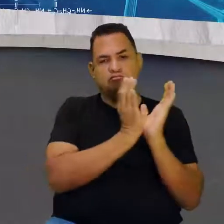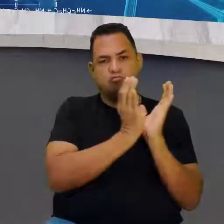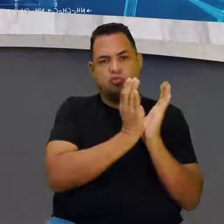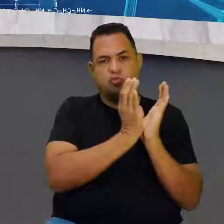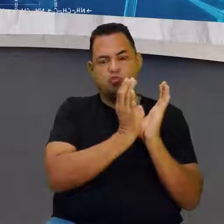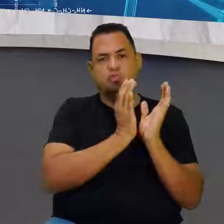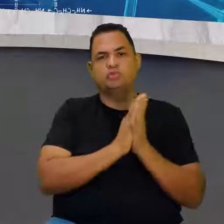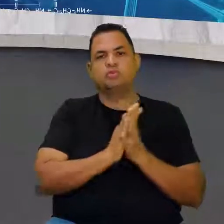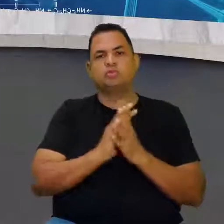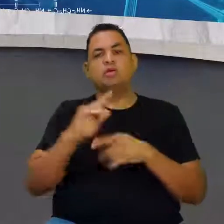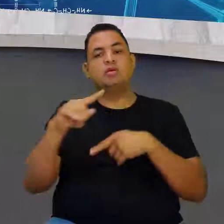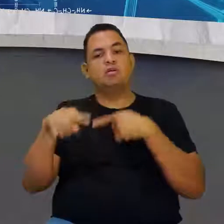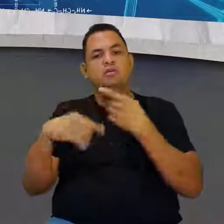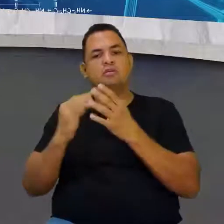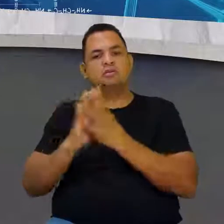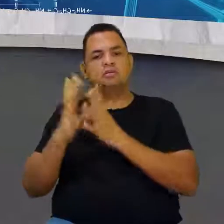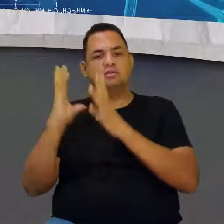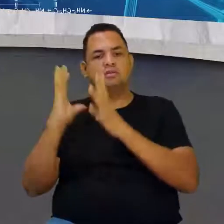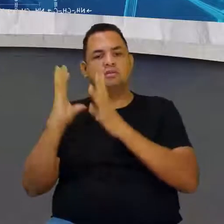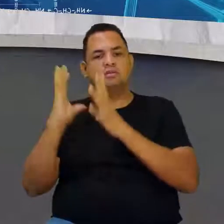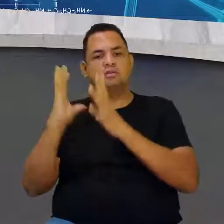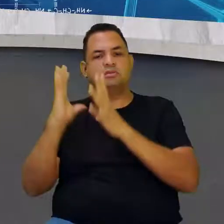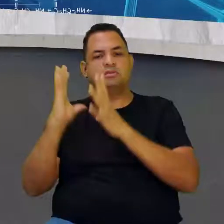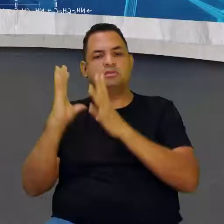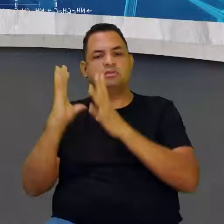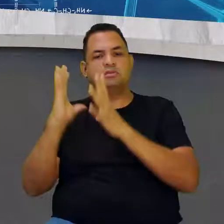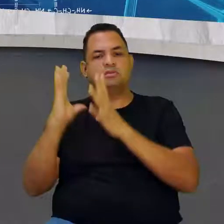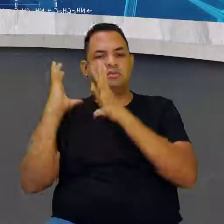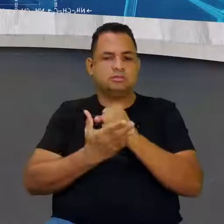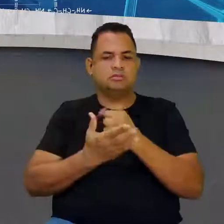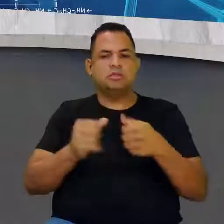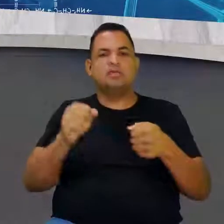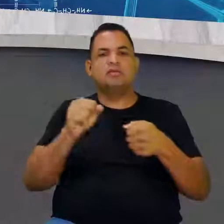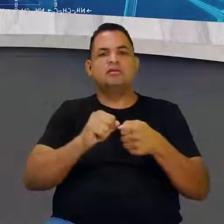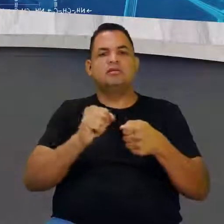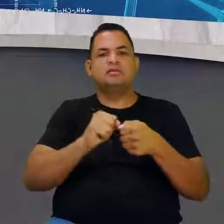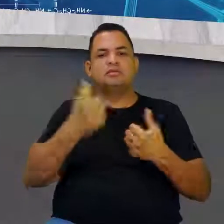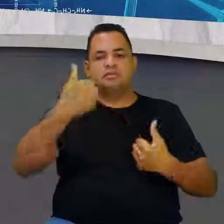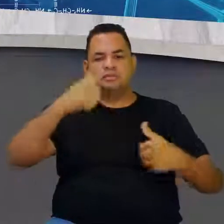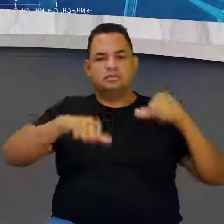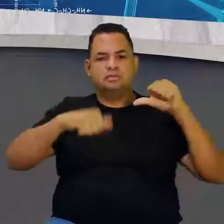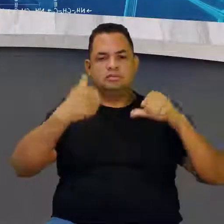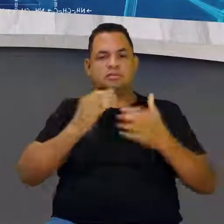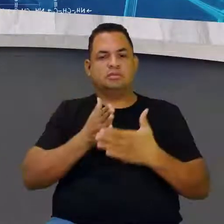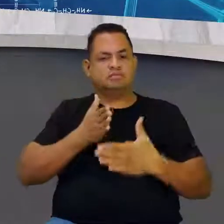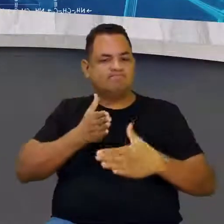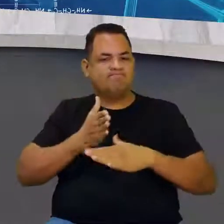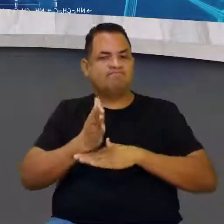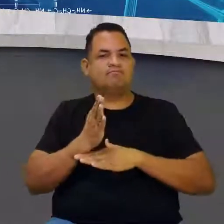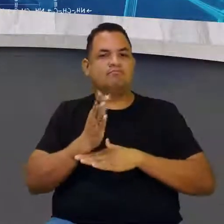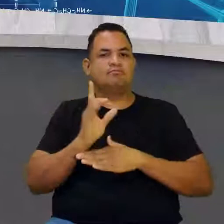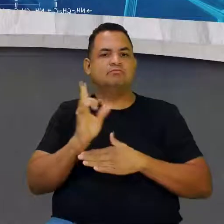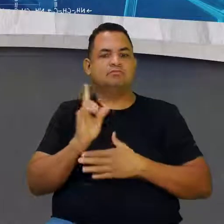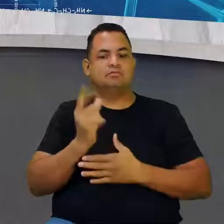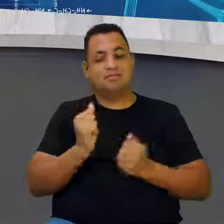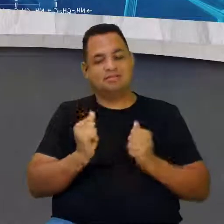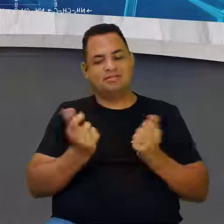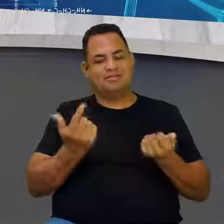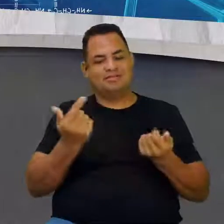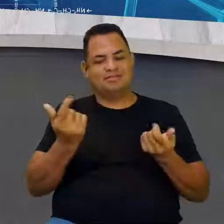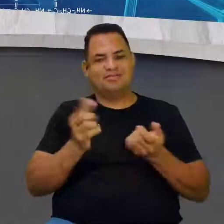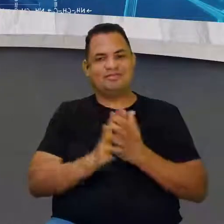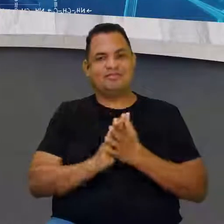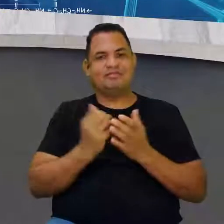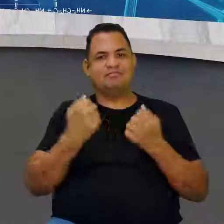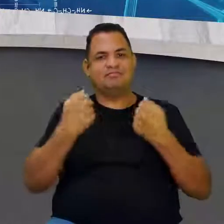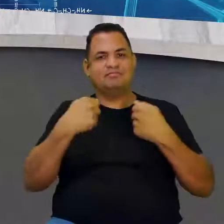ser uma aula de revisão, para vocês terem um suporte para avaliação. E quem passar não estará mais conosco, né? Já